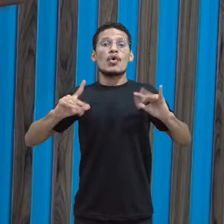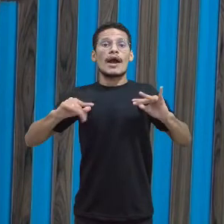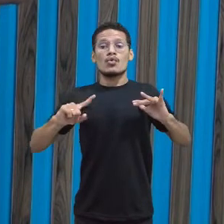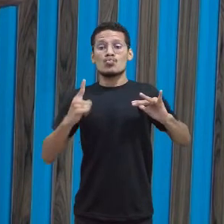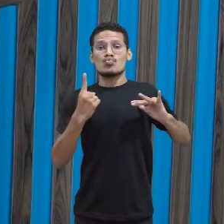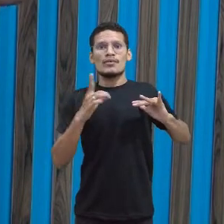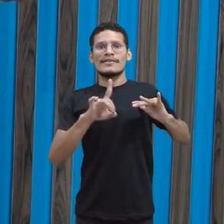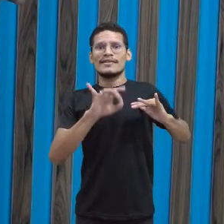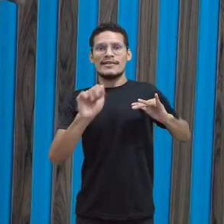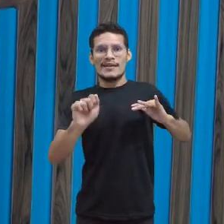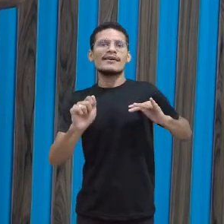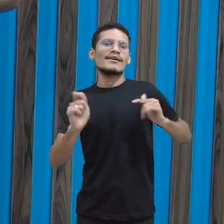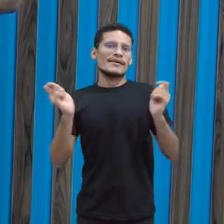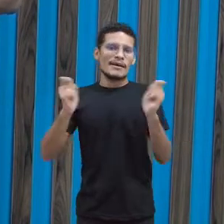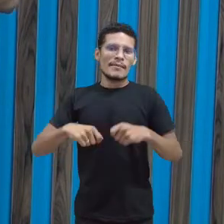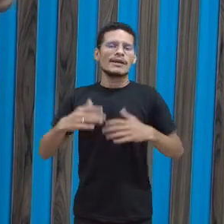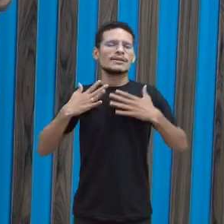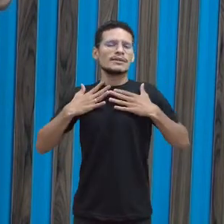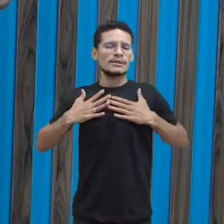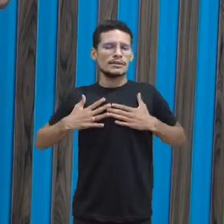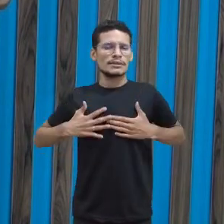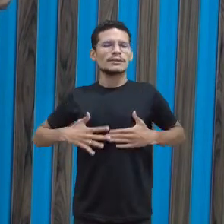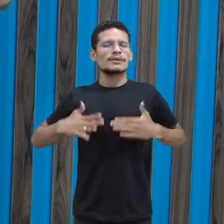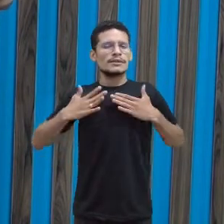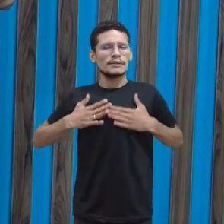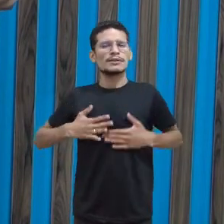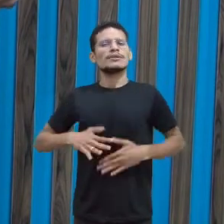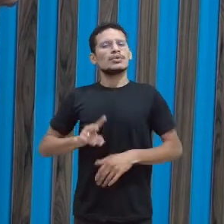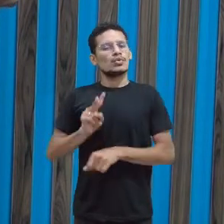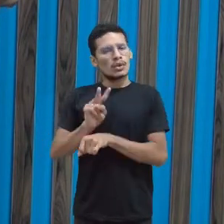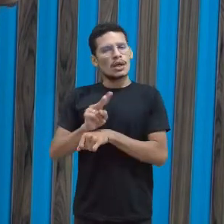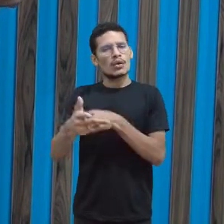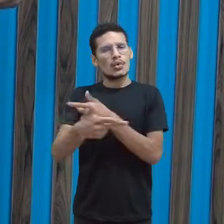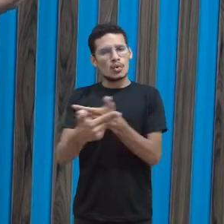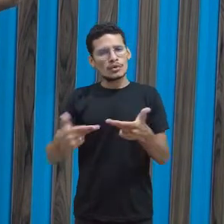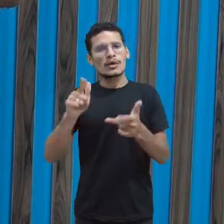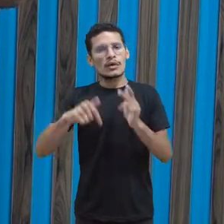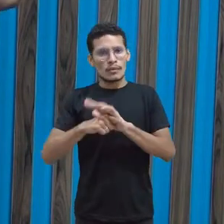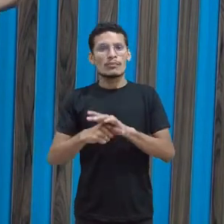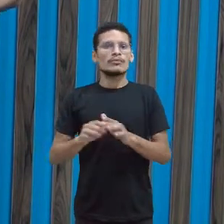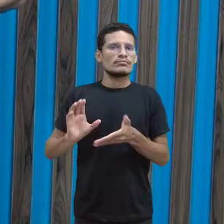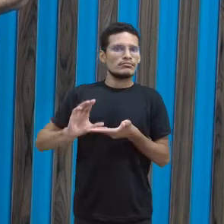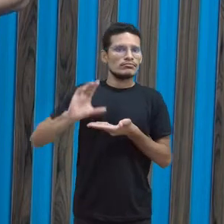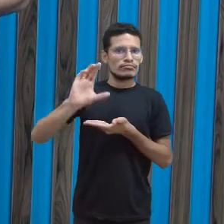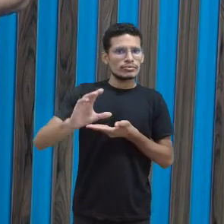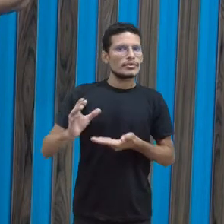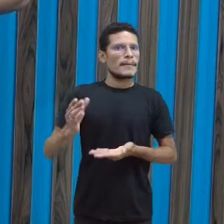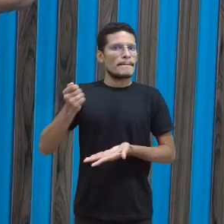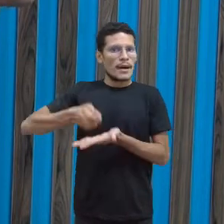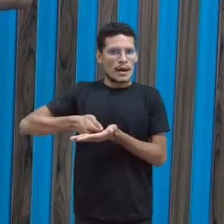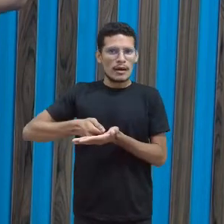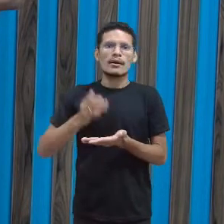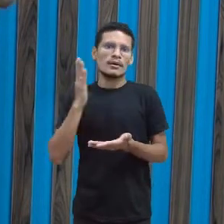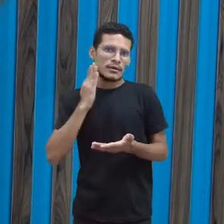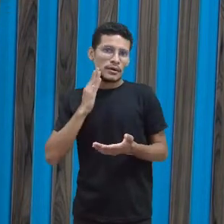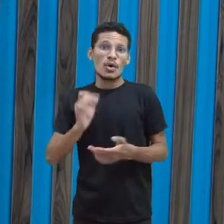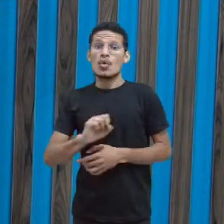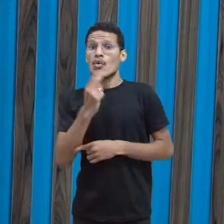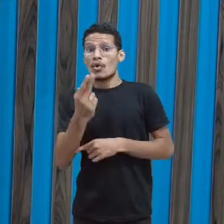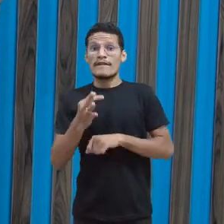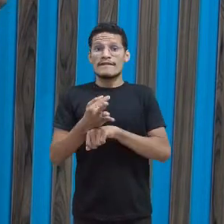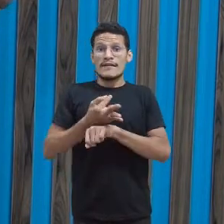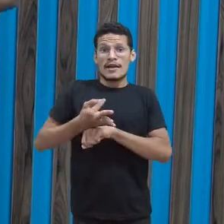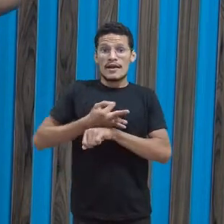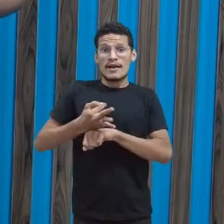dia, descansar um pouco, cuidar das suas coisas. Então, esse dia de descanso é remunerado quando você está no trabalho formal, ou férias depois de um ano